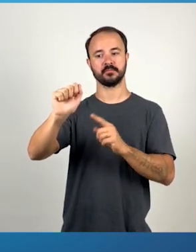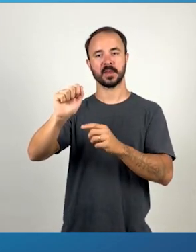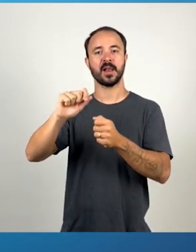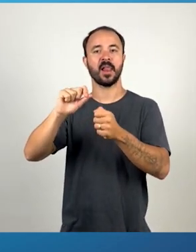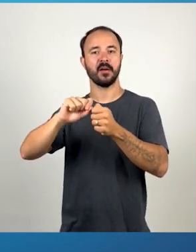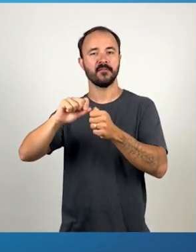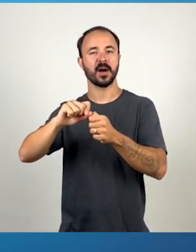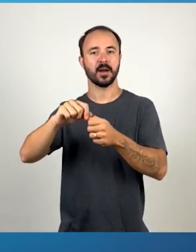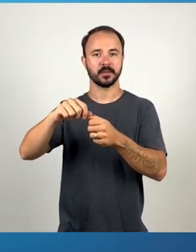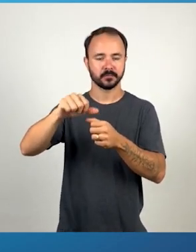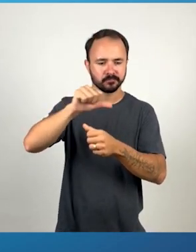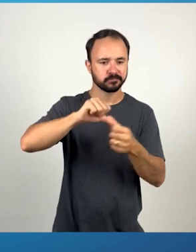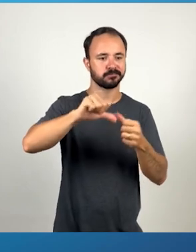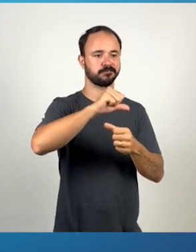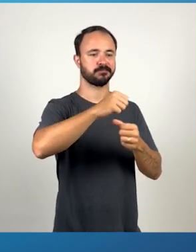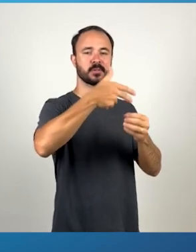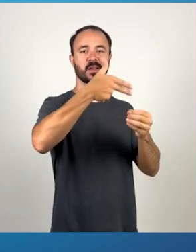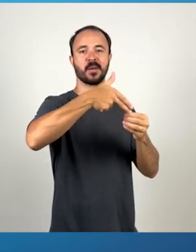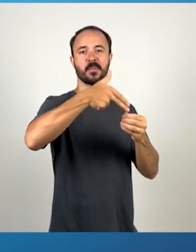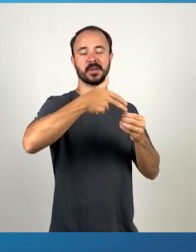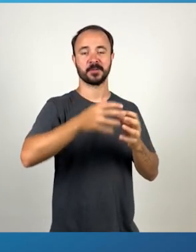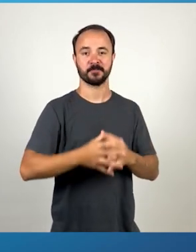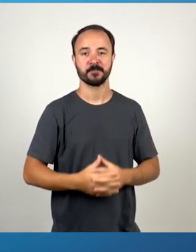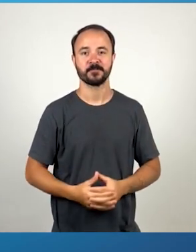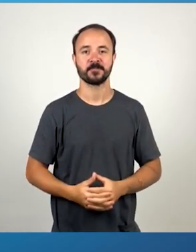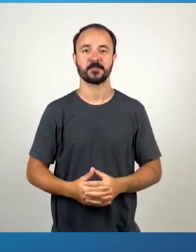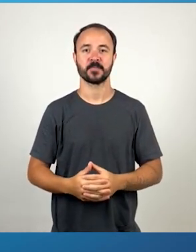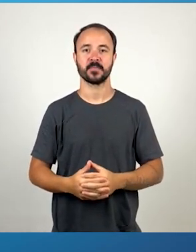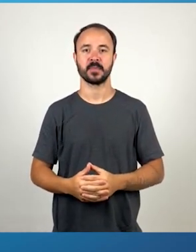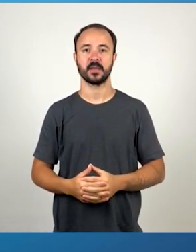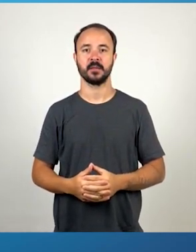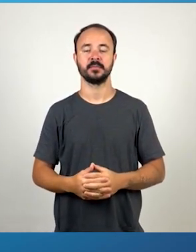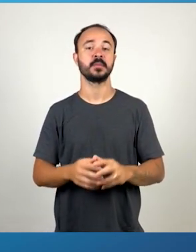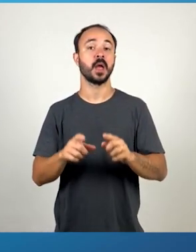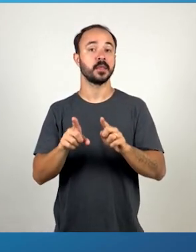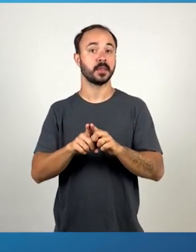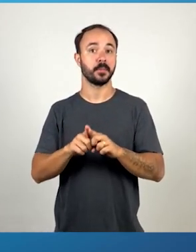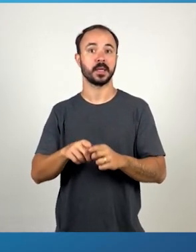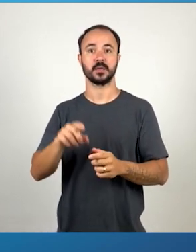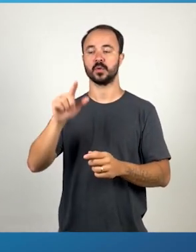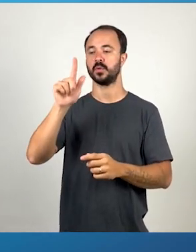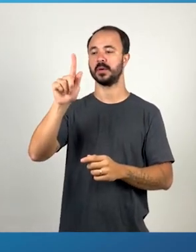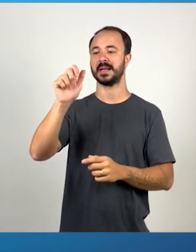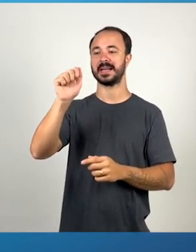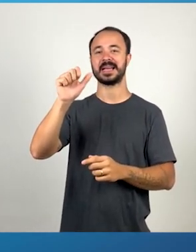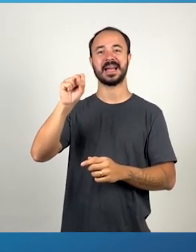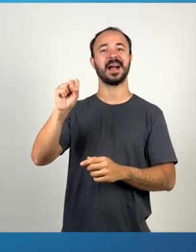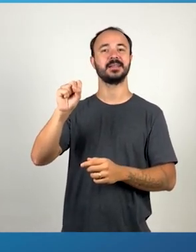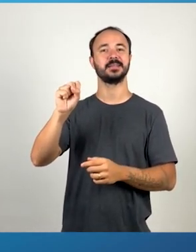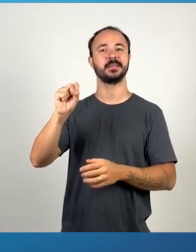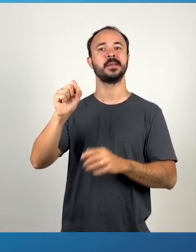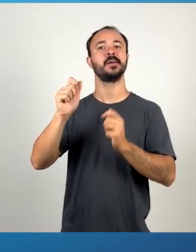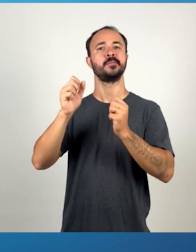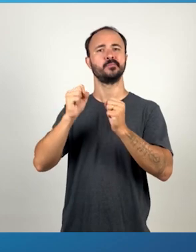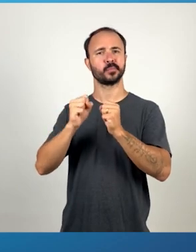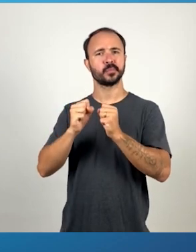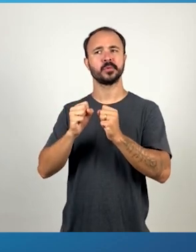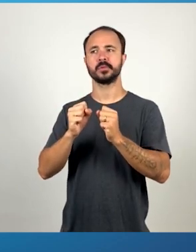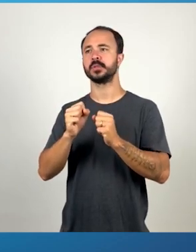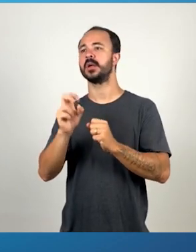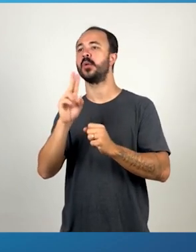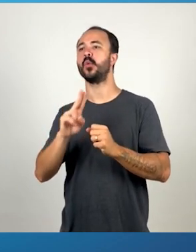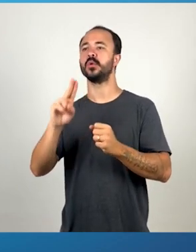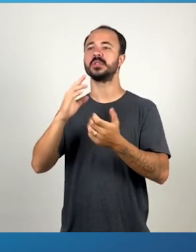mistura de gases, o gás metano é o principal deles, acompanhado do gás carbônico. Esses gases são originados